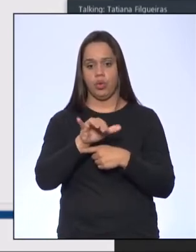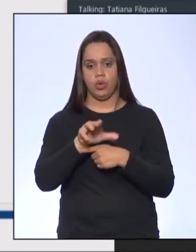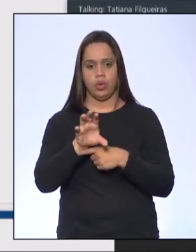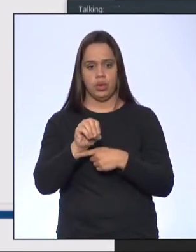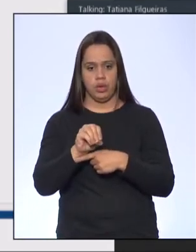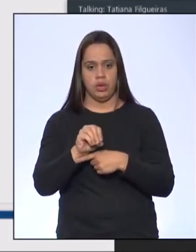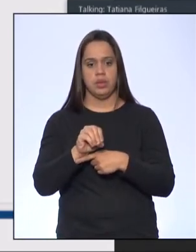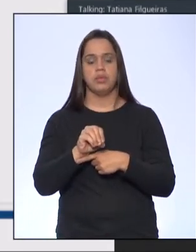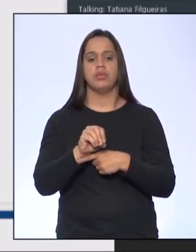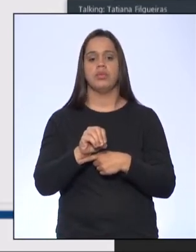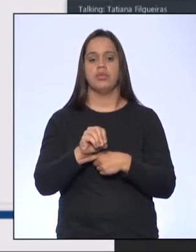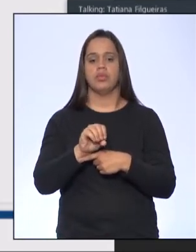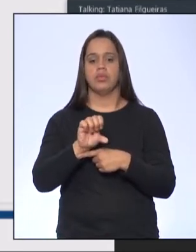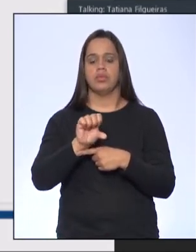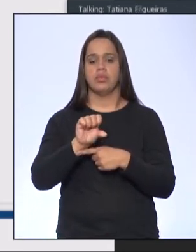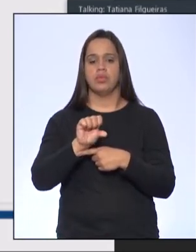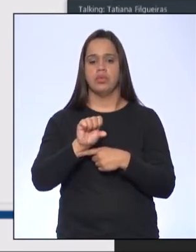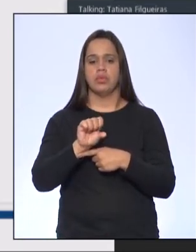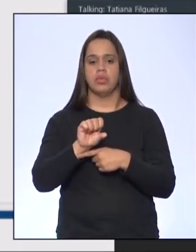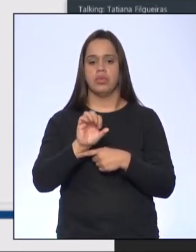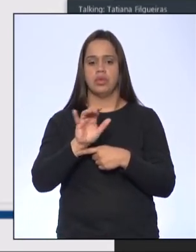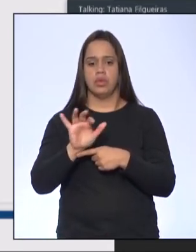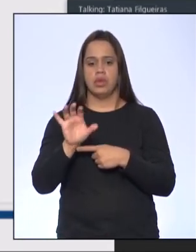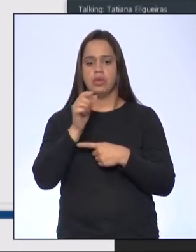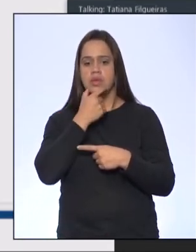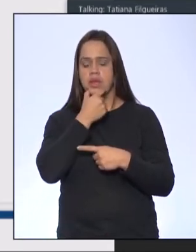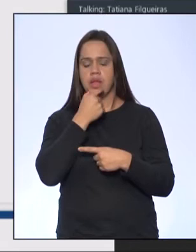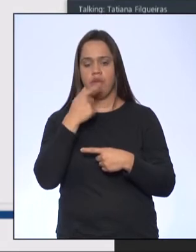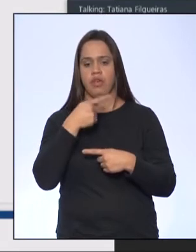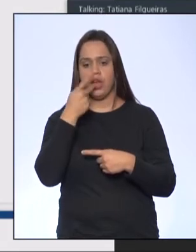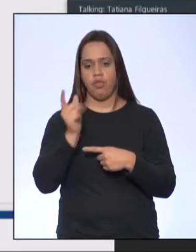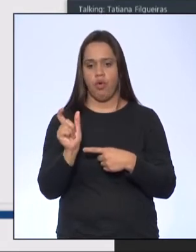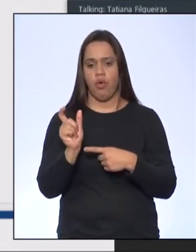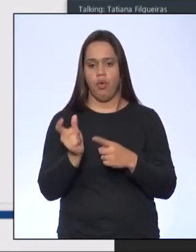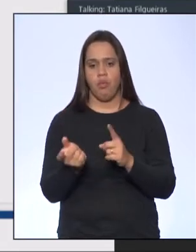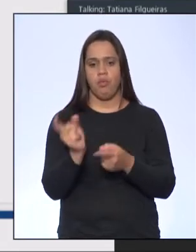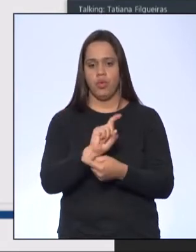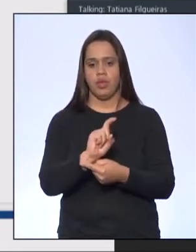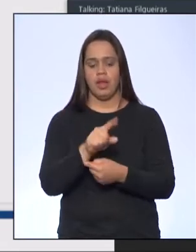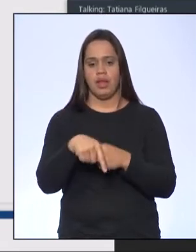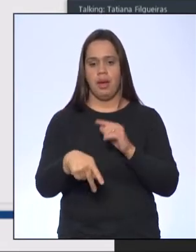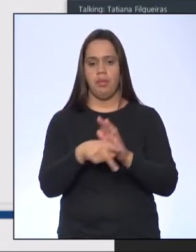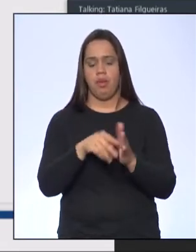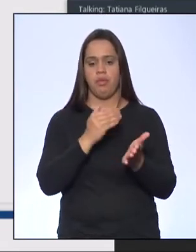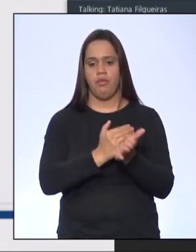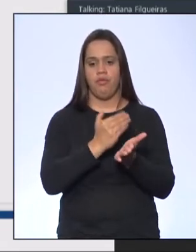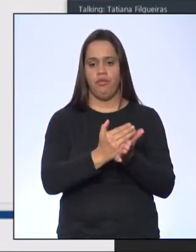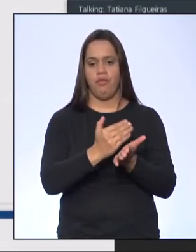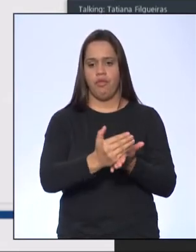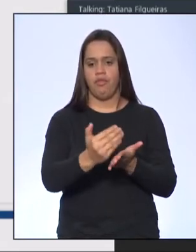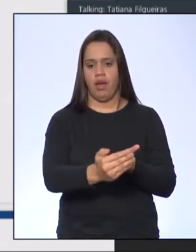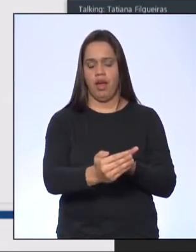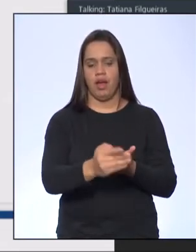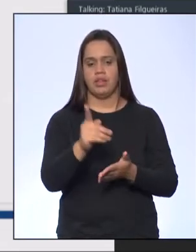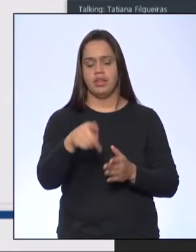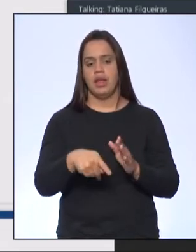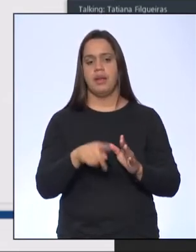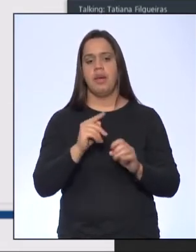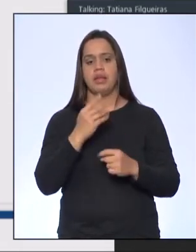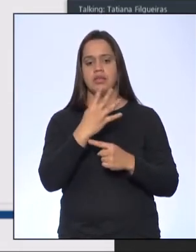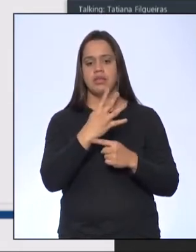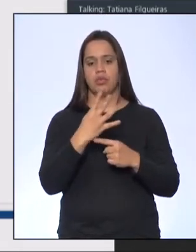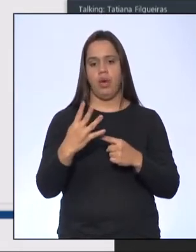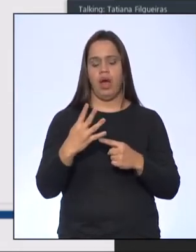até vivo falando que eu vou mudar aqui, vou abrasileirar, né? A gente podia colocar fase. Mas, enfim, são